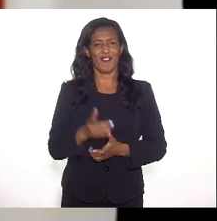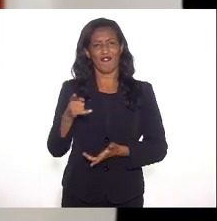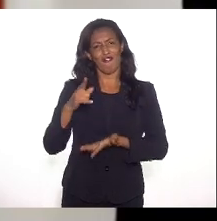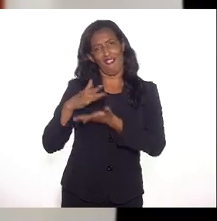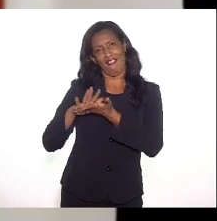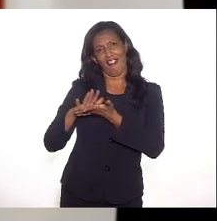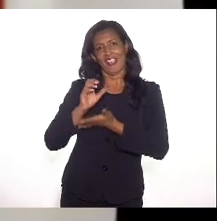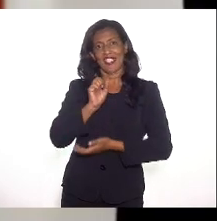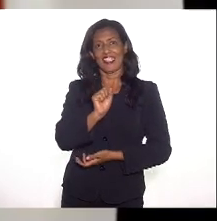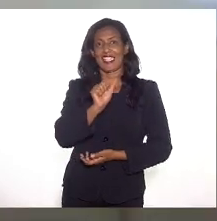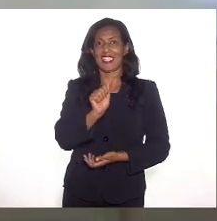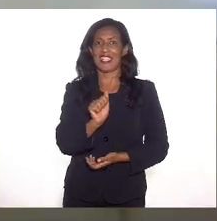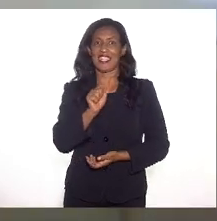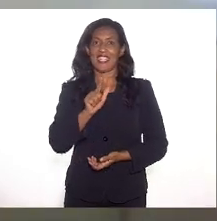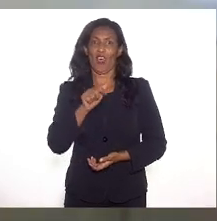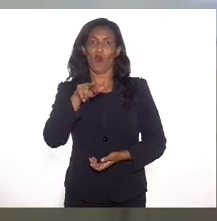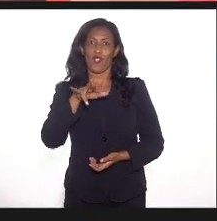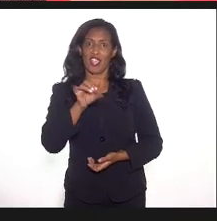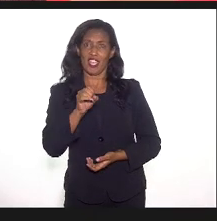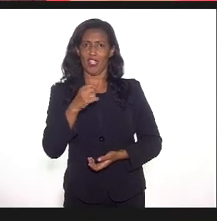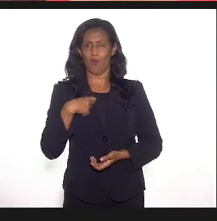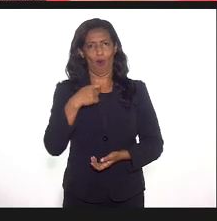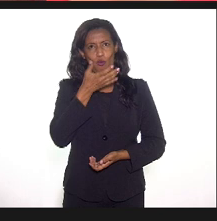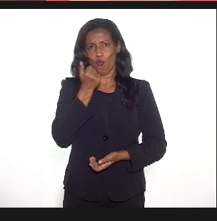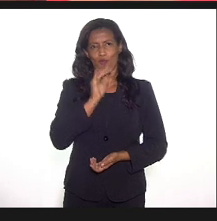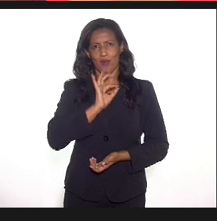não. É...